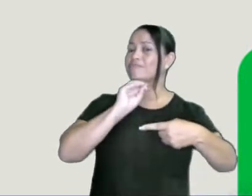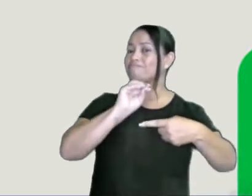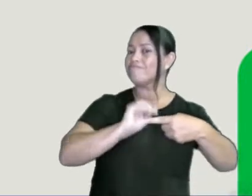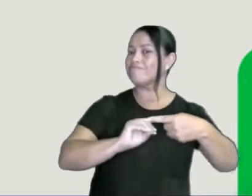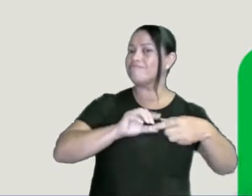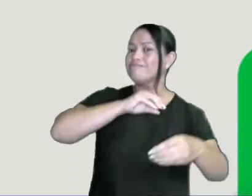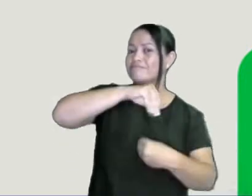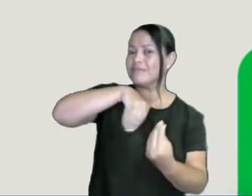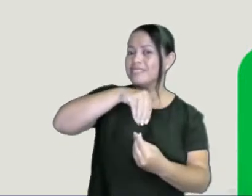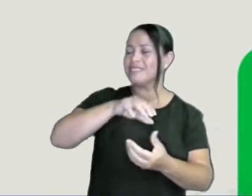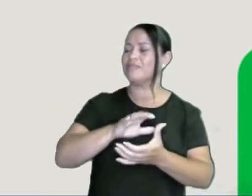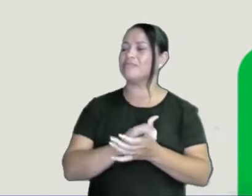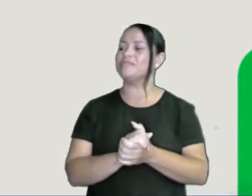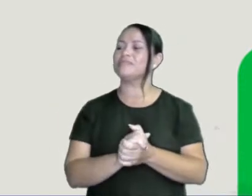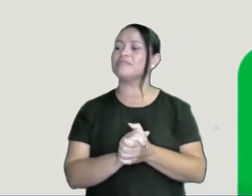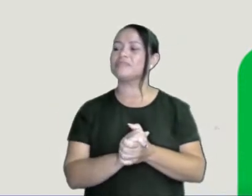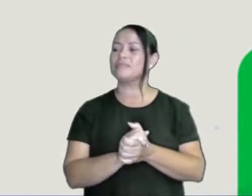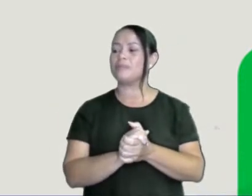Então, vamos lá.